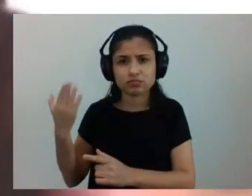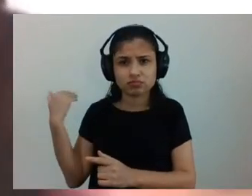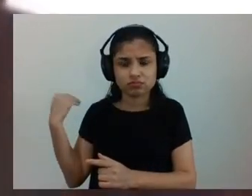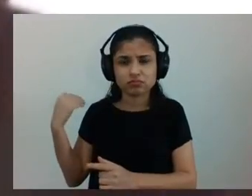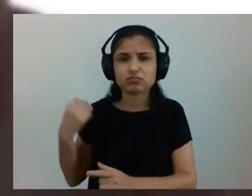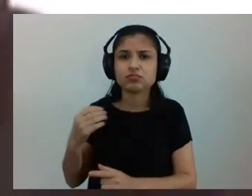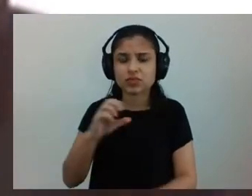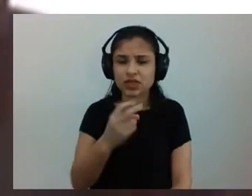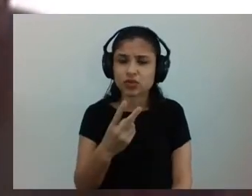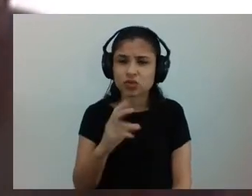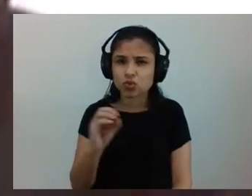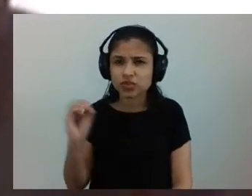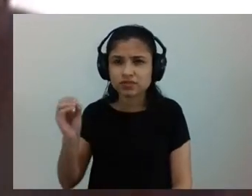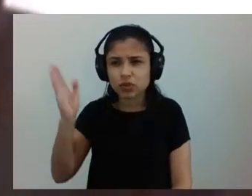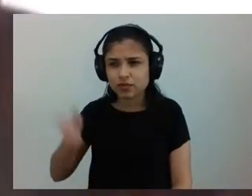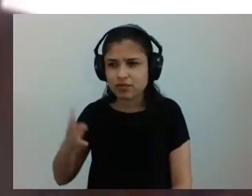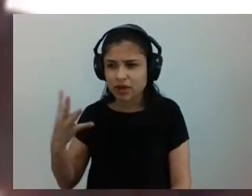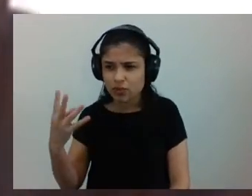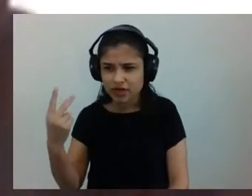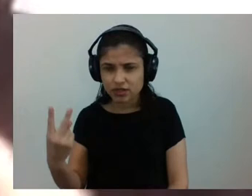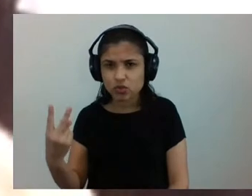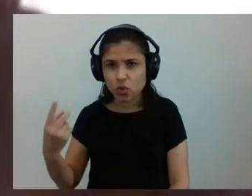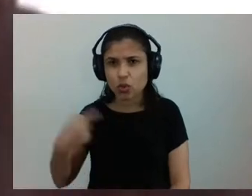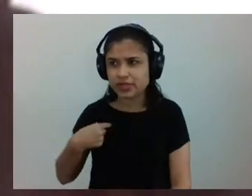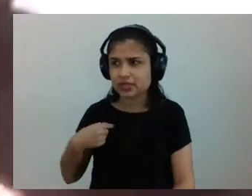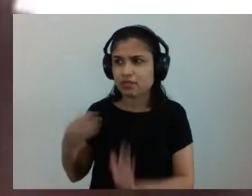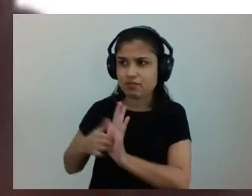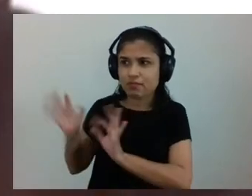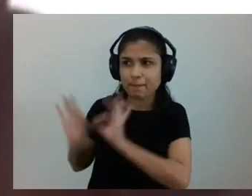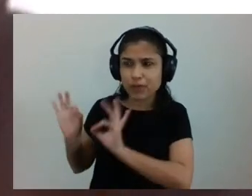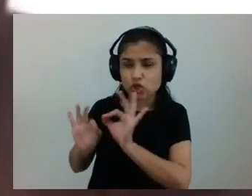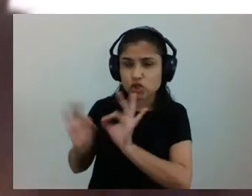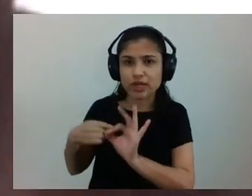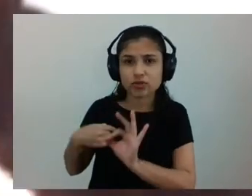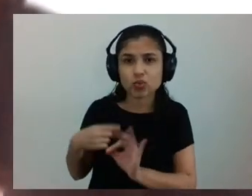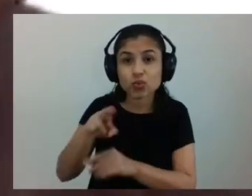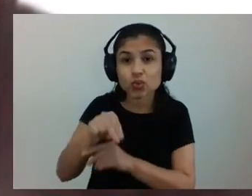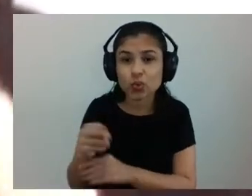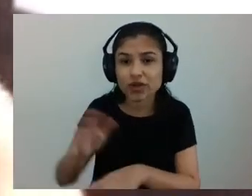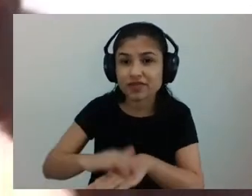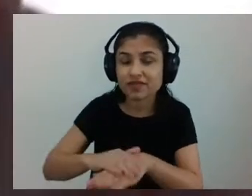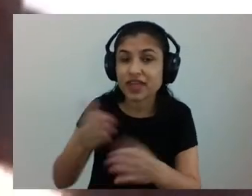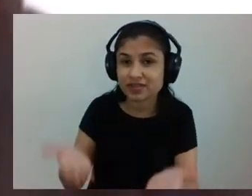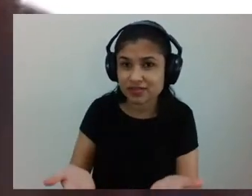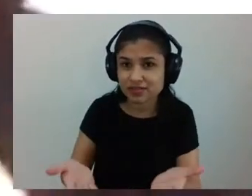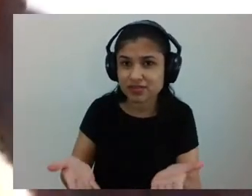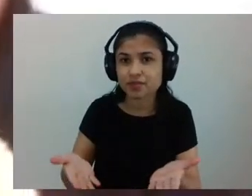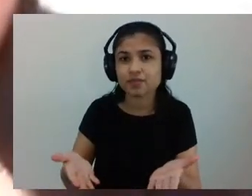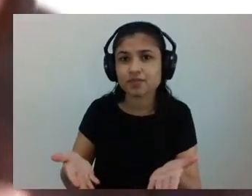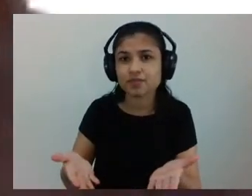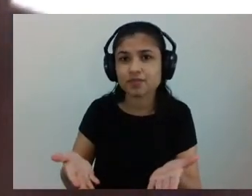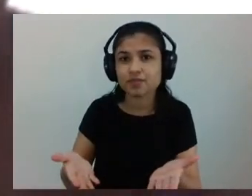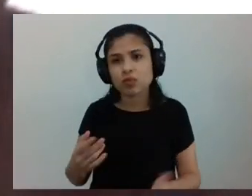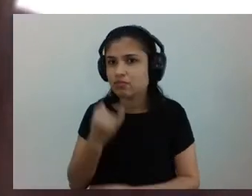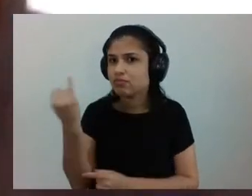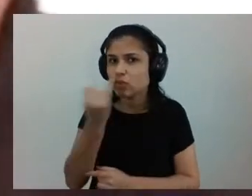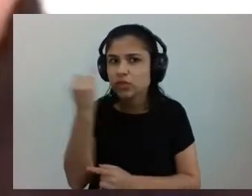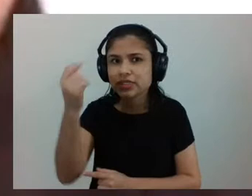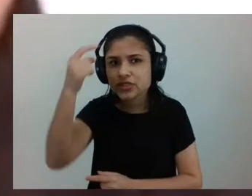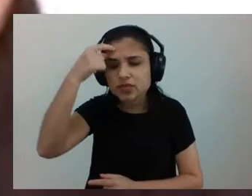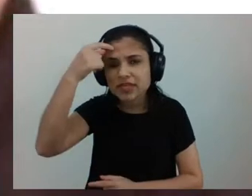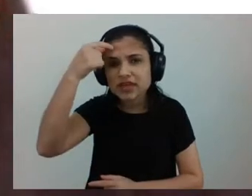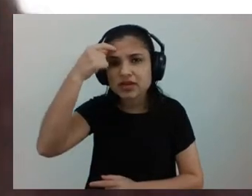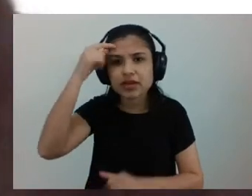601/2000/42, nunca foi implantado. Então nós temos que cuidar das pessoas, de nós, e é fundamental mudarmos essa mentalidade.